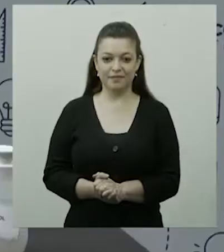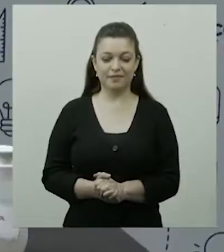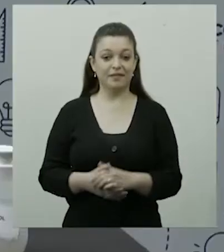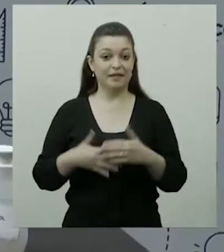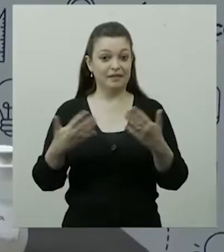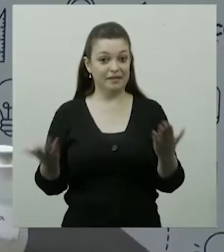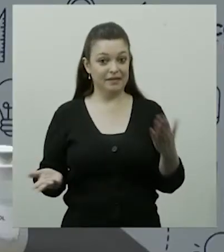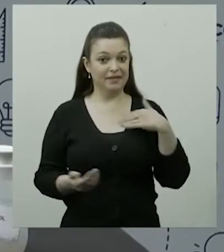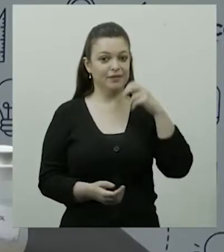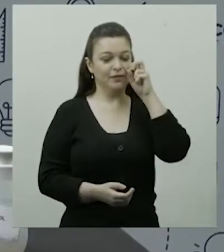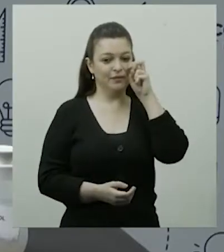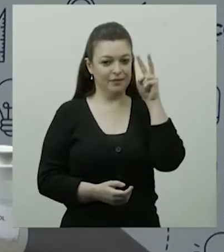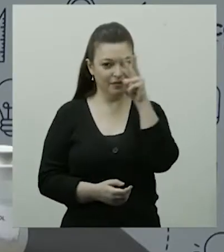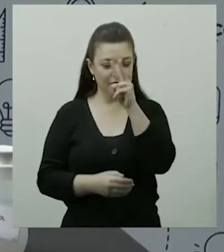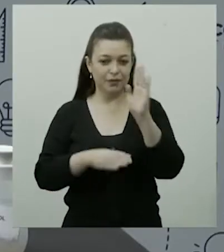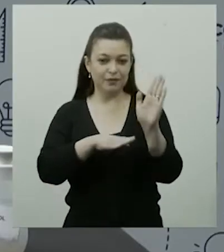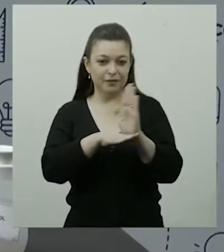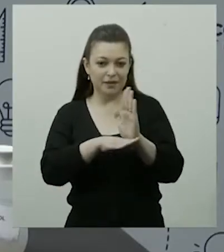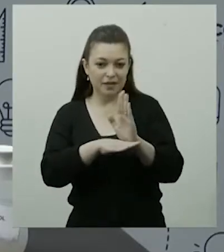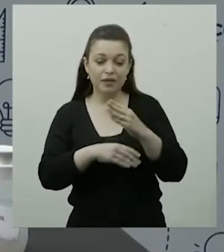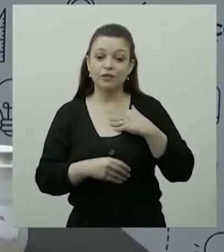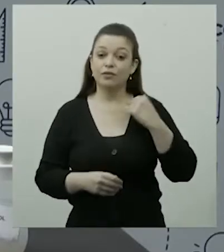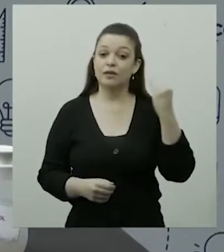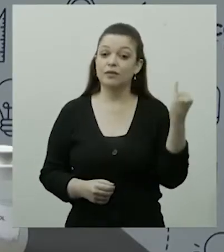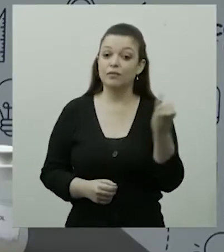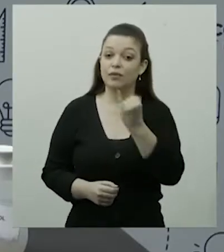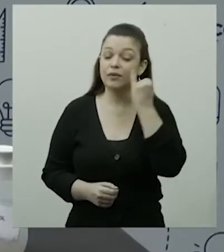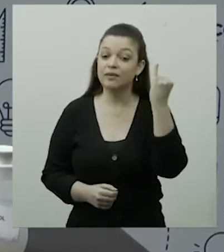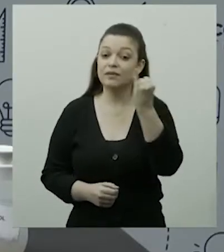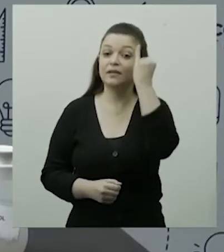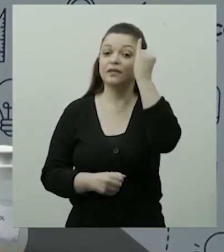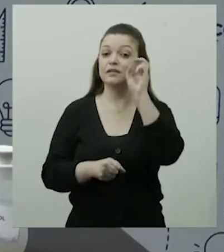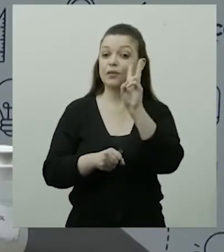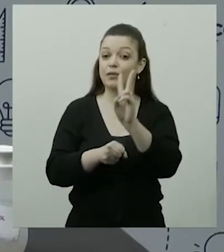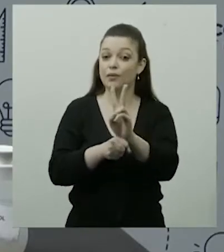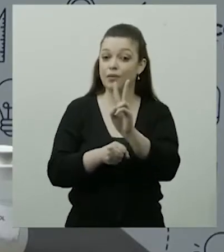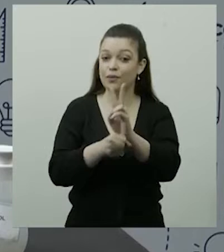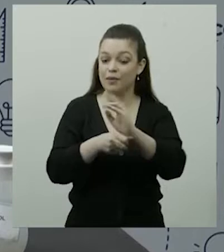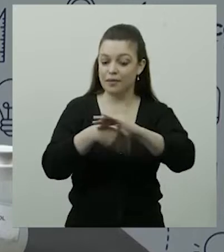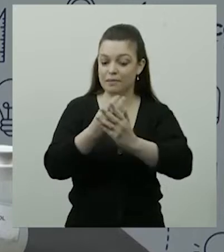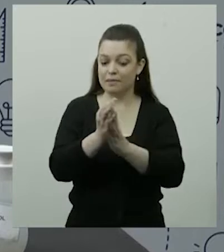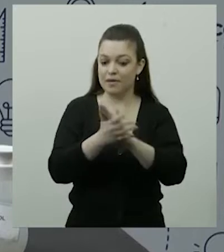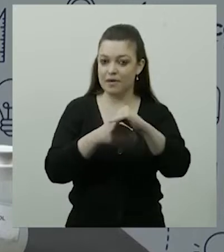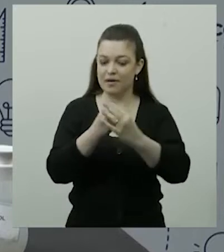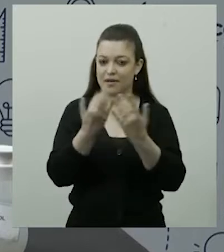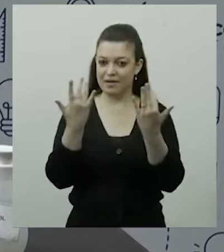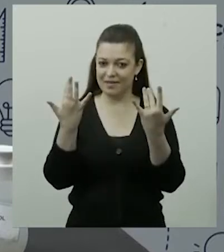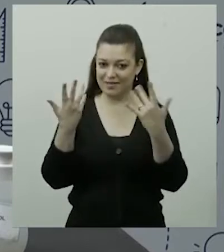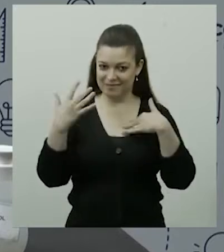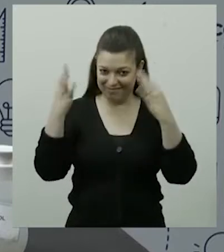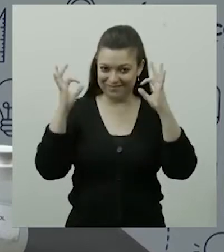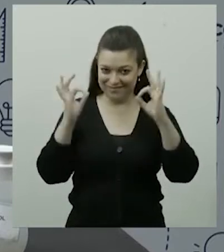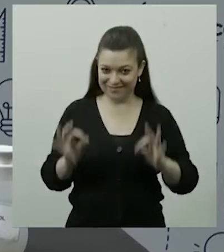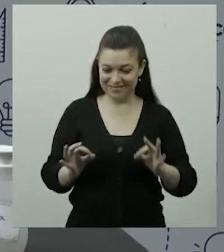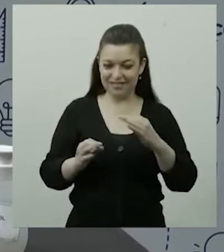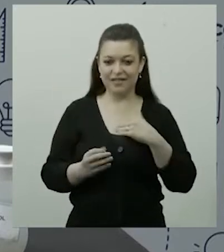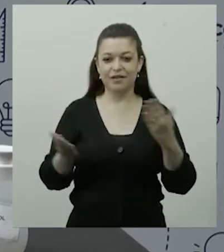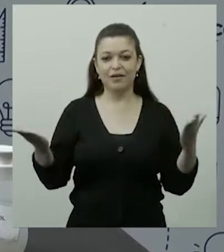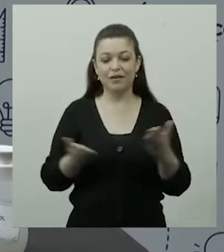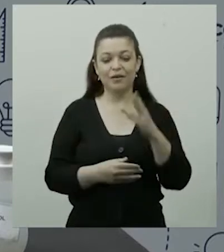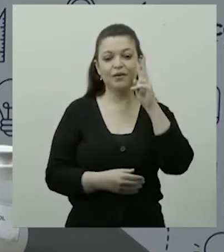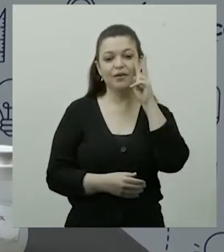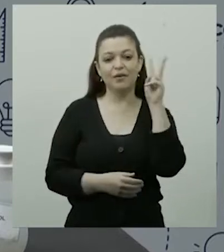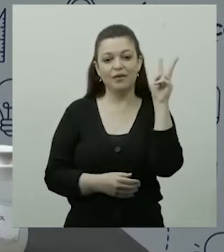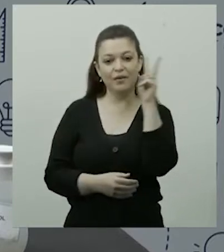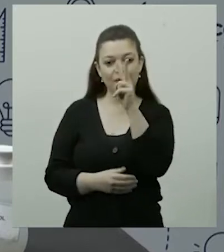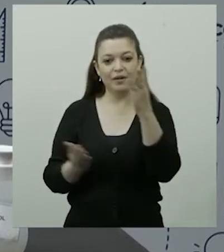Então, como vocês viram aí o vídeo, a importância da gente cuidar com a lavagem das mãos, certo? Vamos para a nossa rotina de